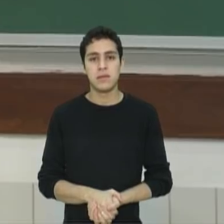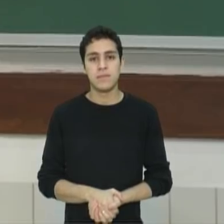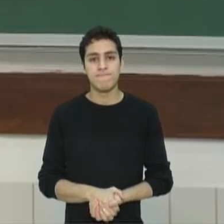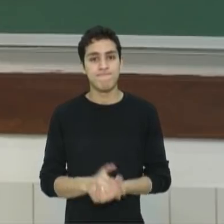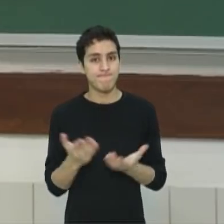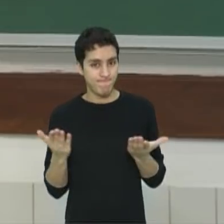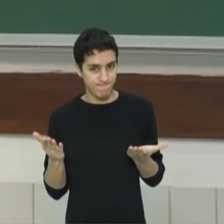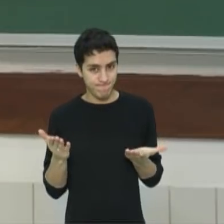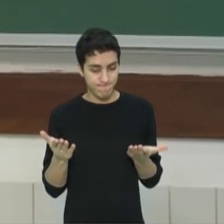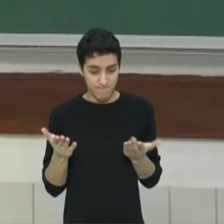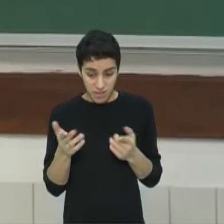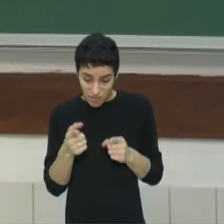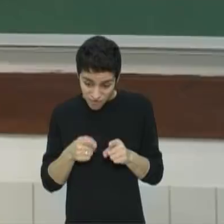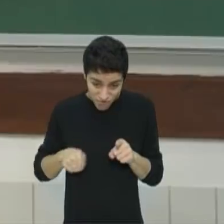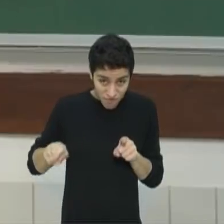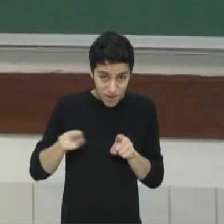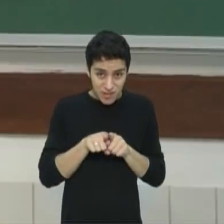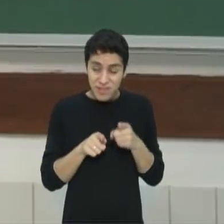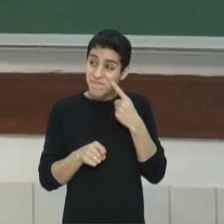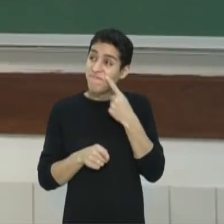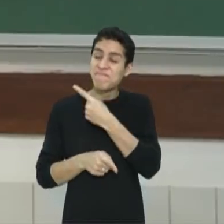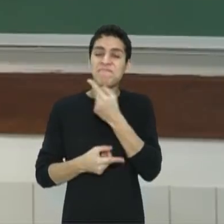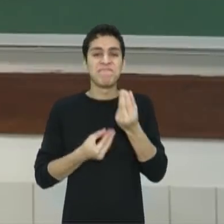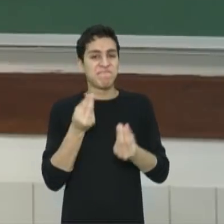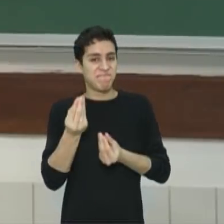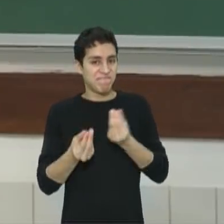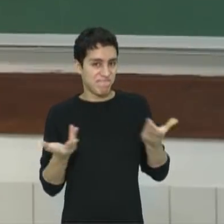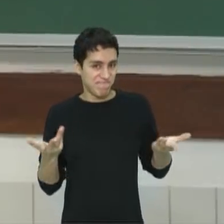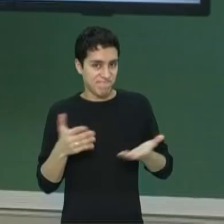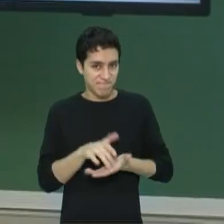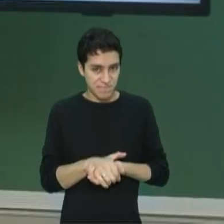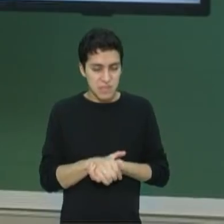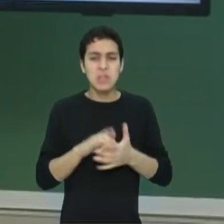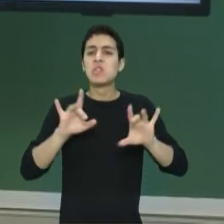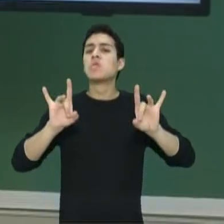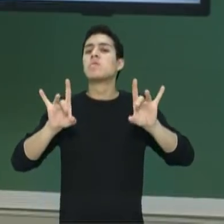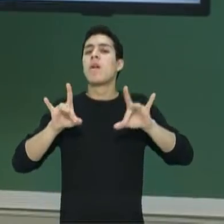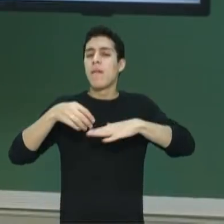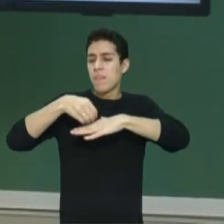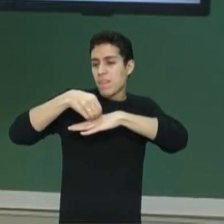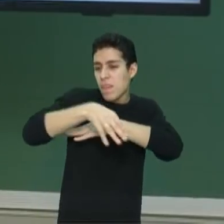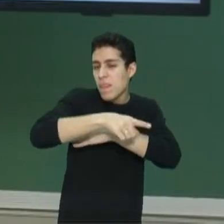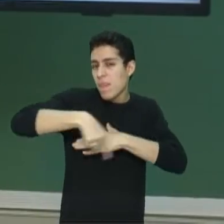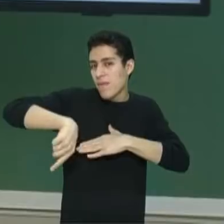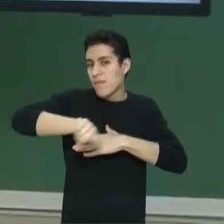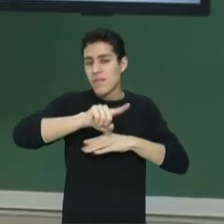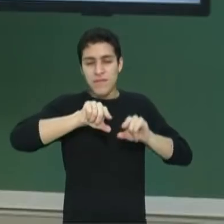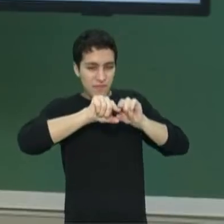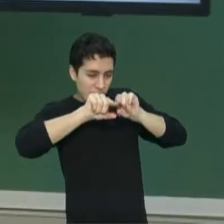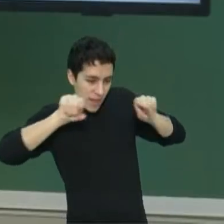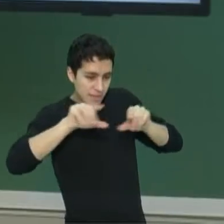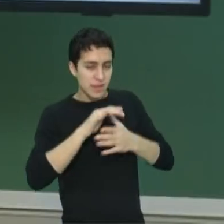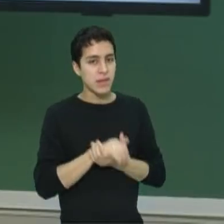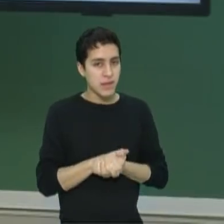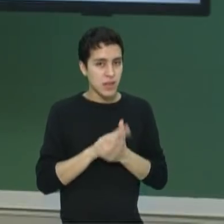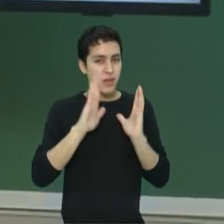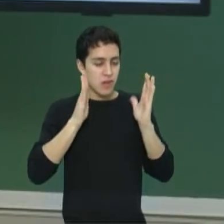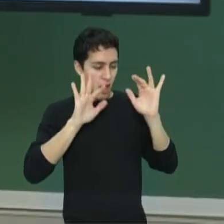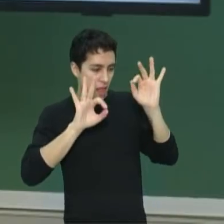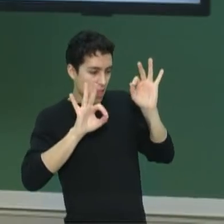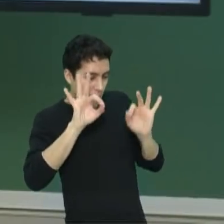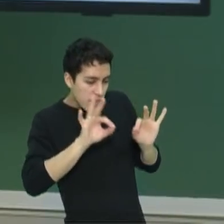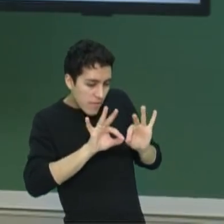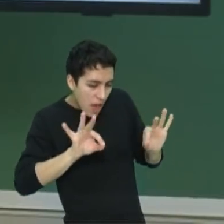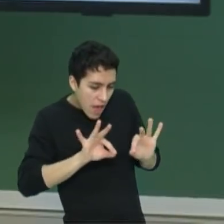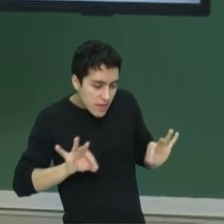E aí, retornando, galera, olha lá como ficou. Bom, eu só trouxe algumas sugestões de frases, né? Vocês devem ter elaborado outras frases